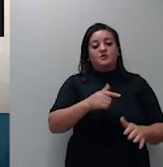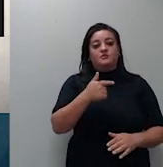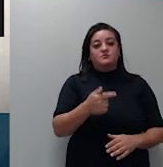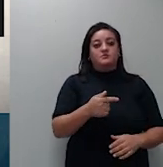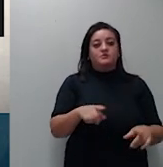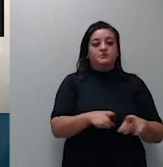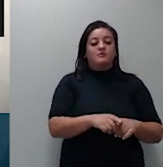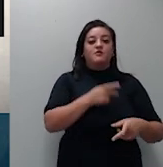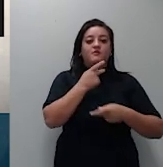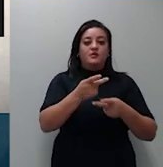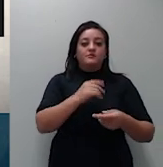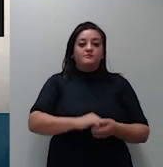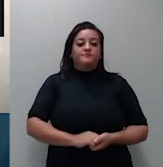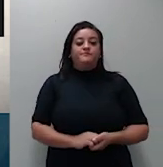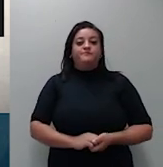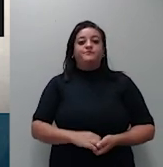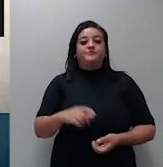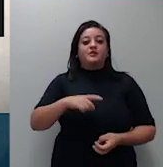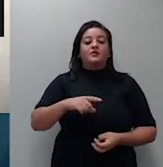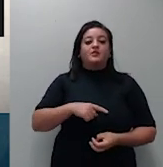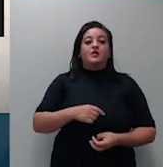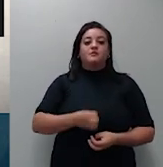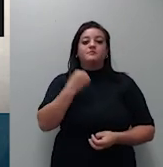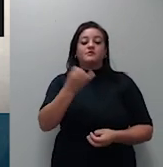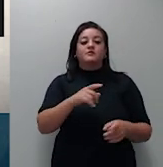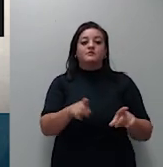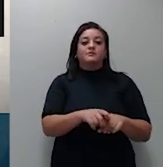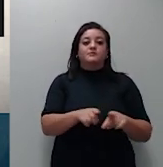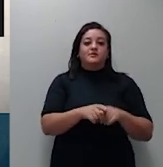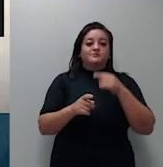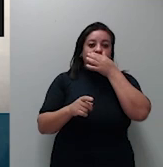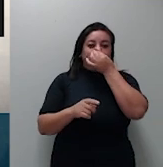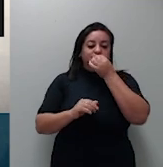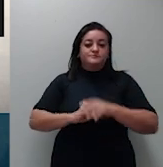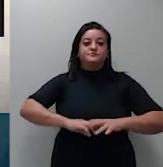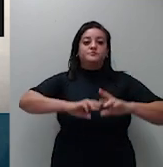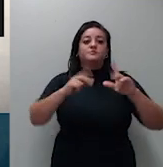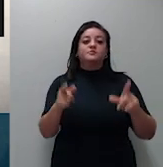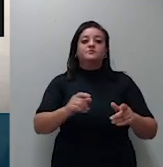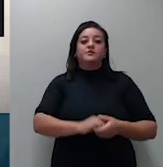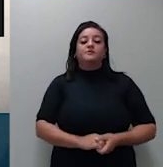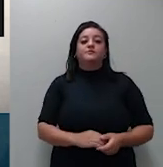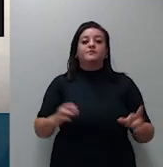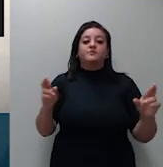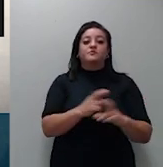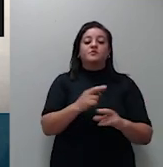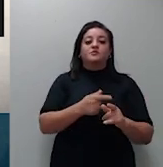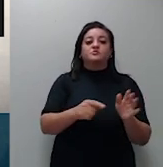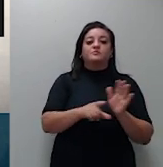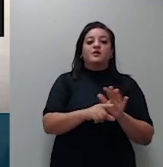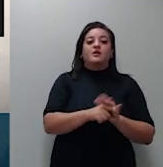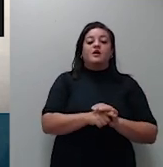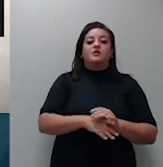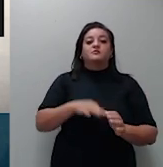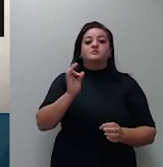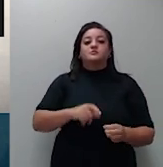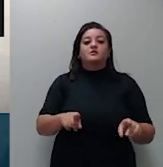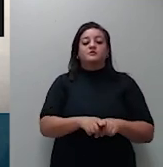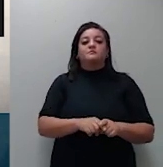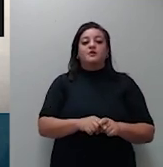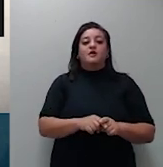ainda ou relevante sobre a diferenciação entre regimes legal e convencional do dente família